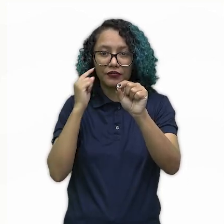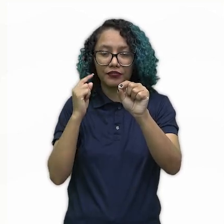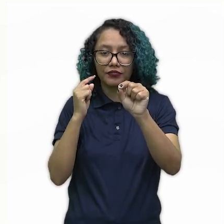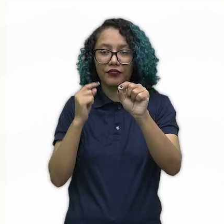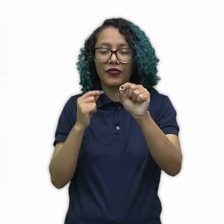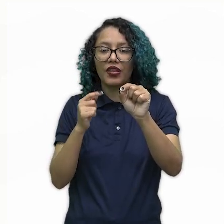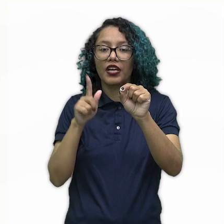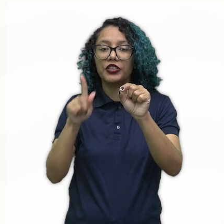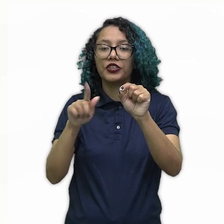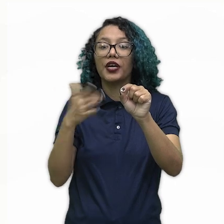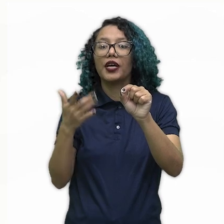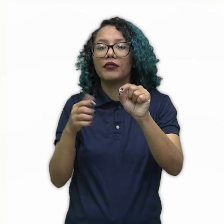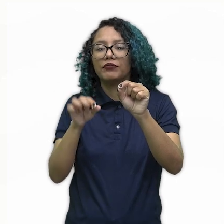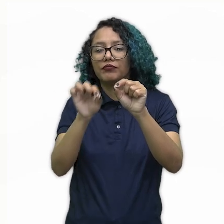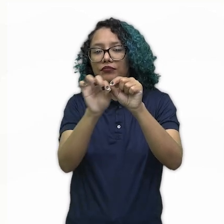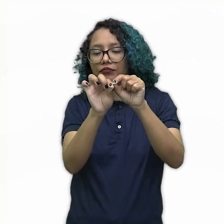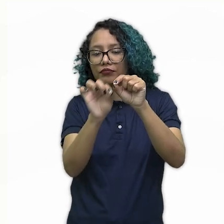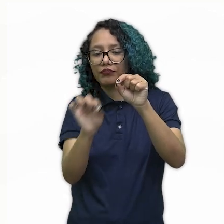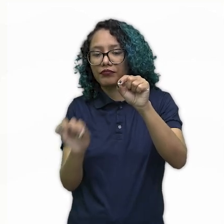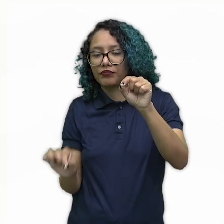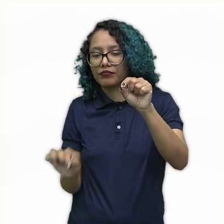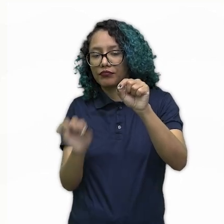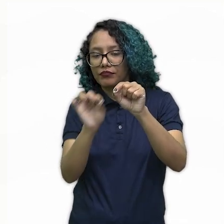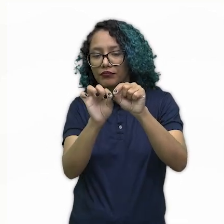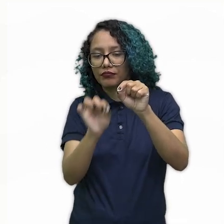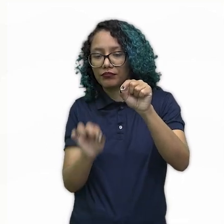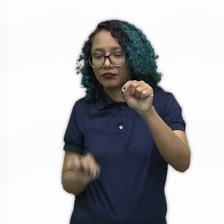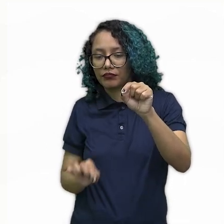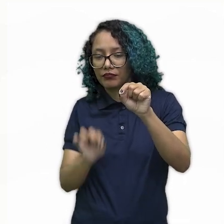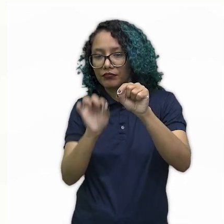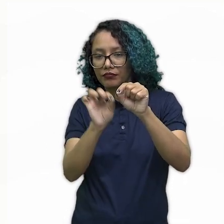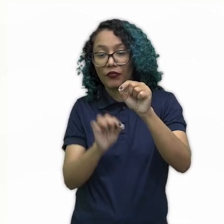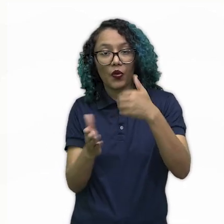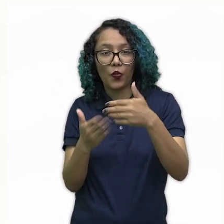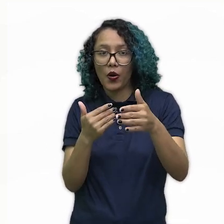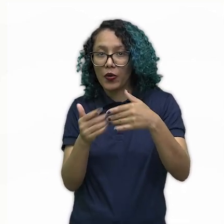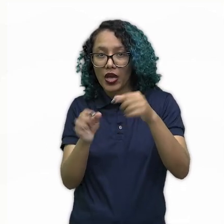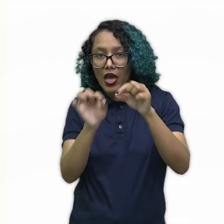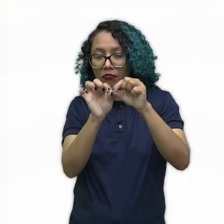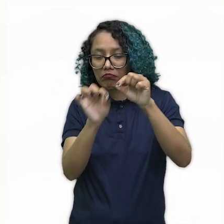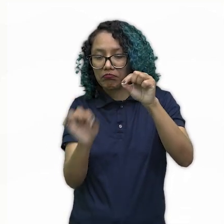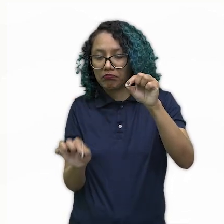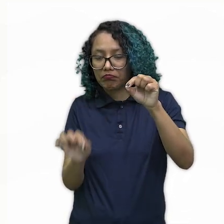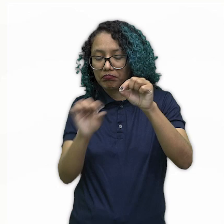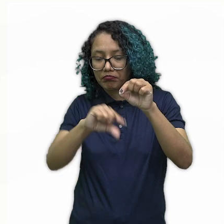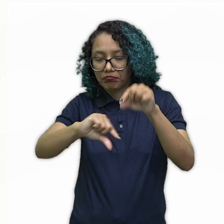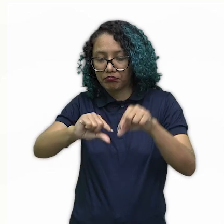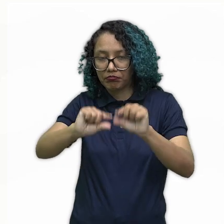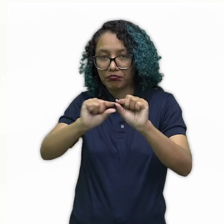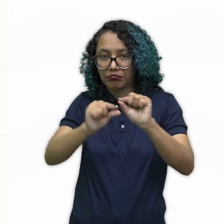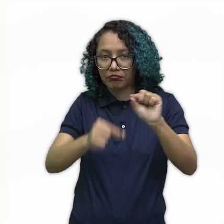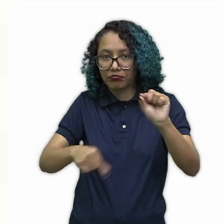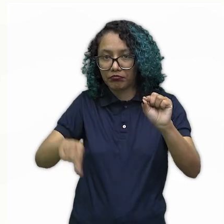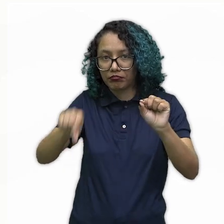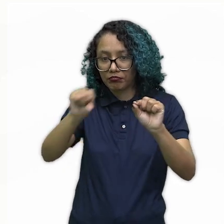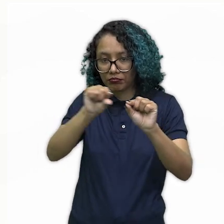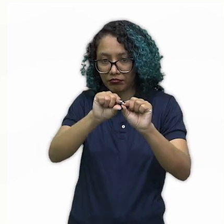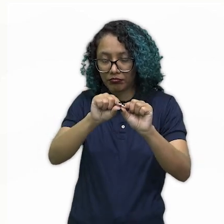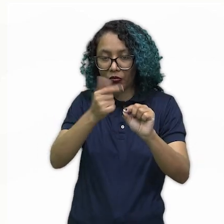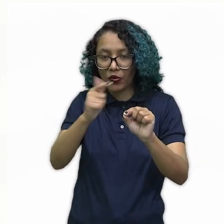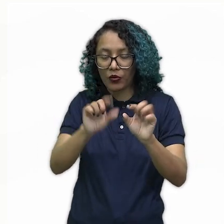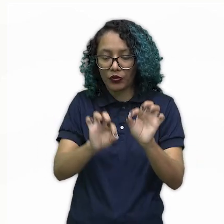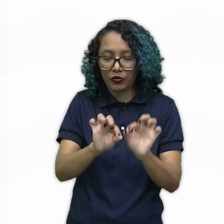do vértice até uma borda aqui da base, ok? A